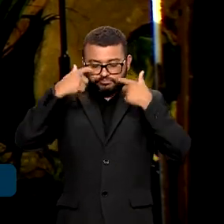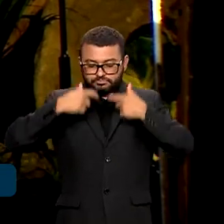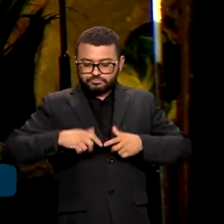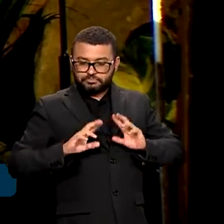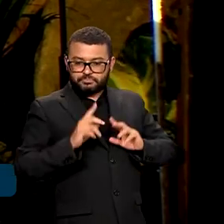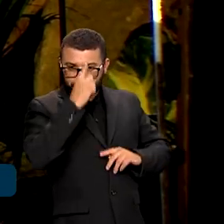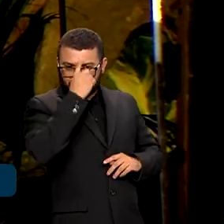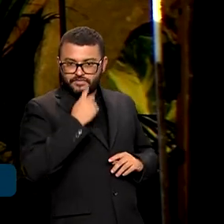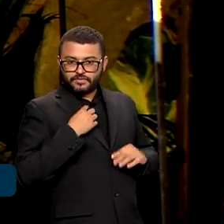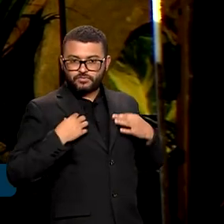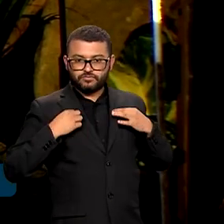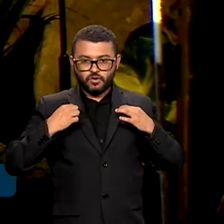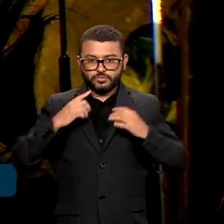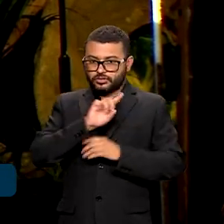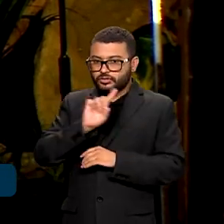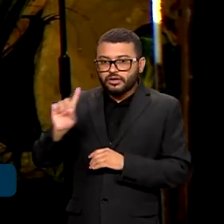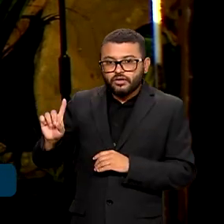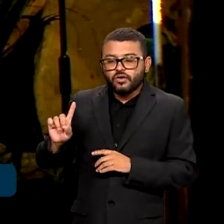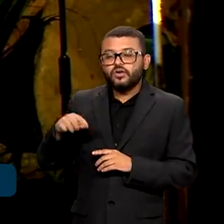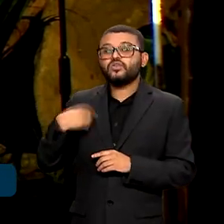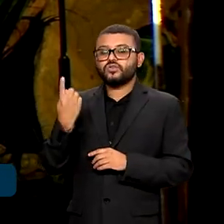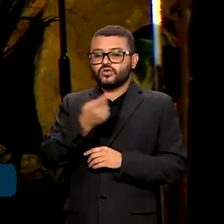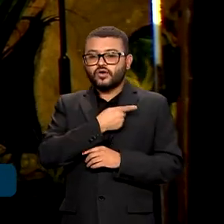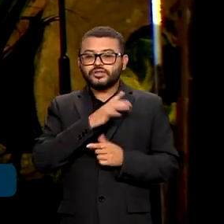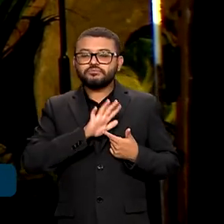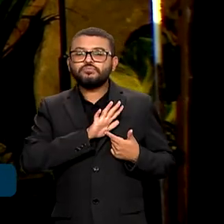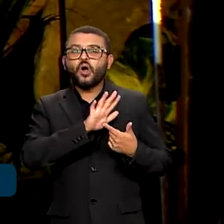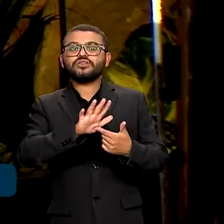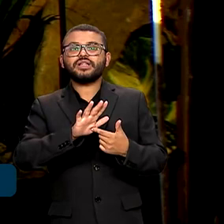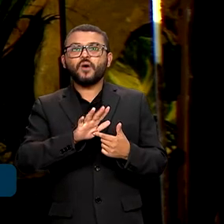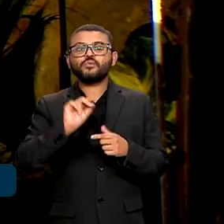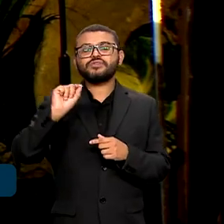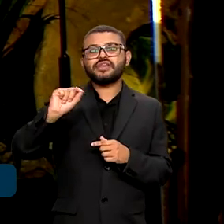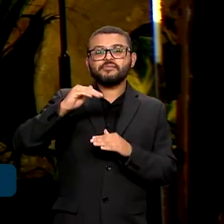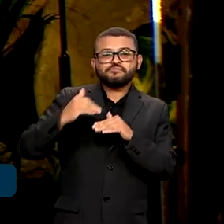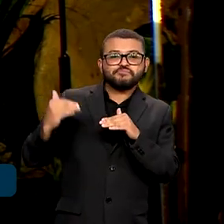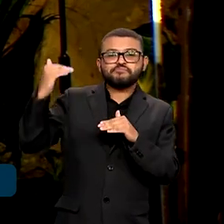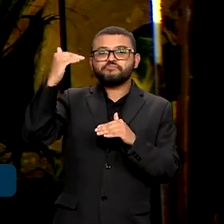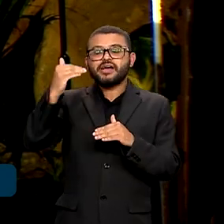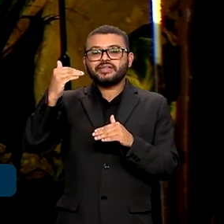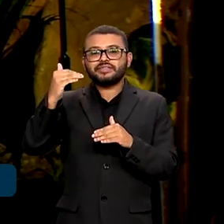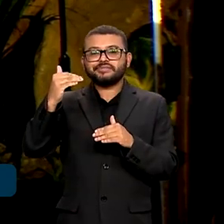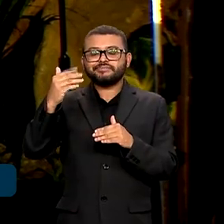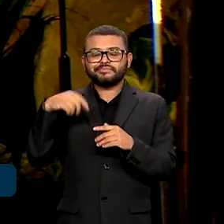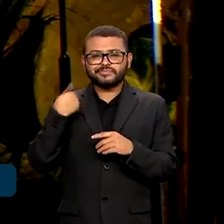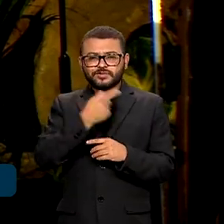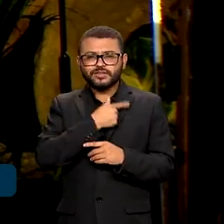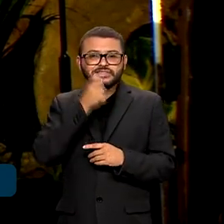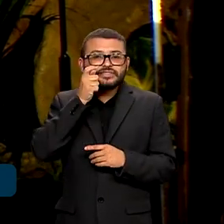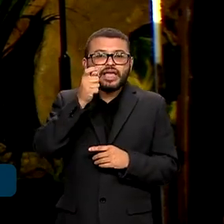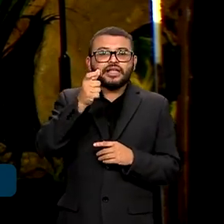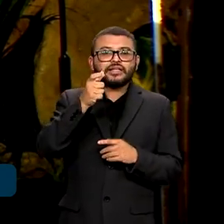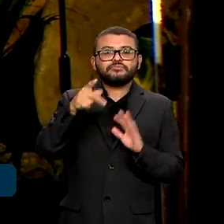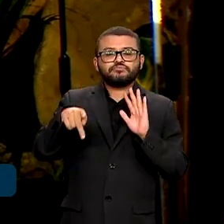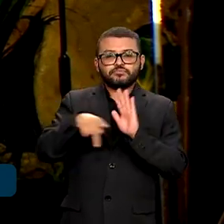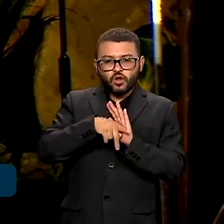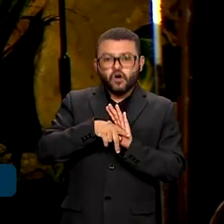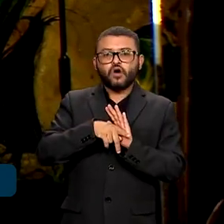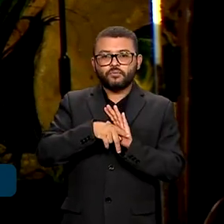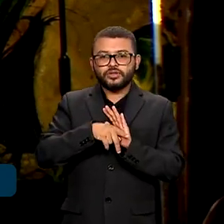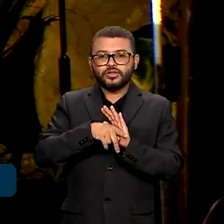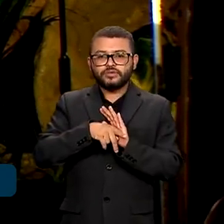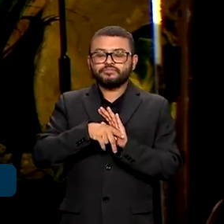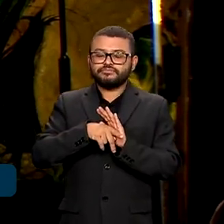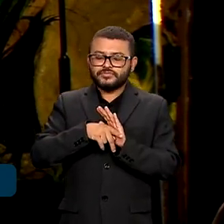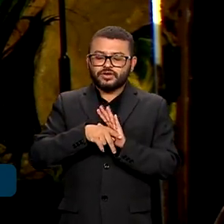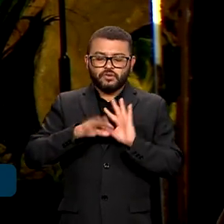festa e a gente quer mostrar mais do que aquilo que a gente se